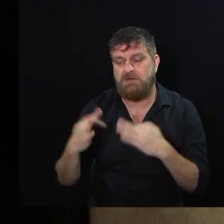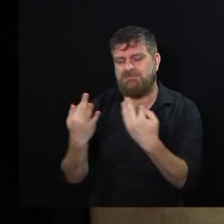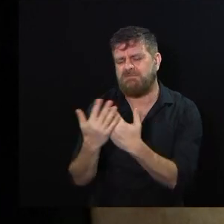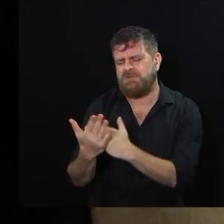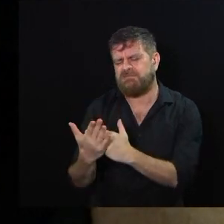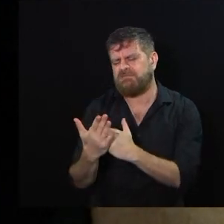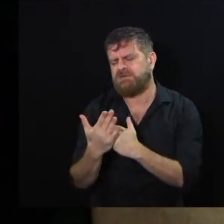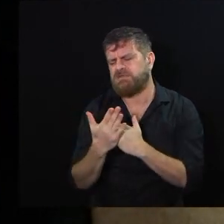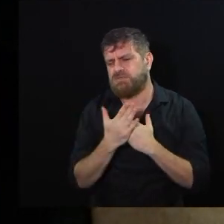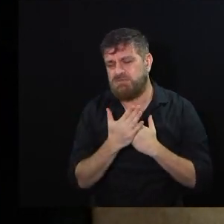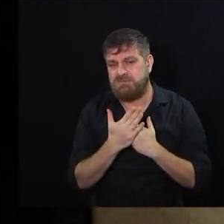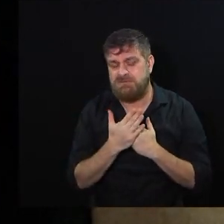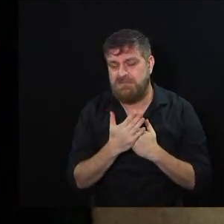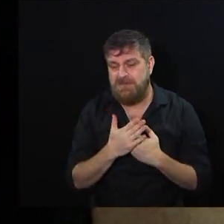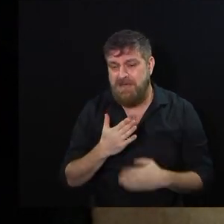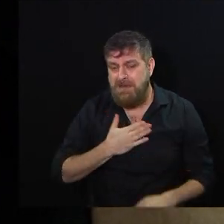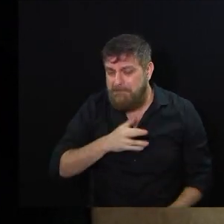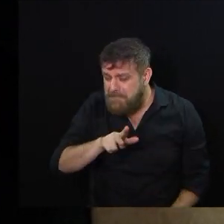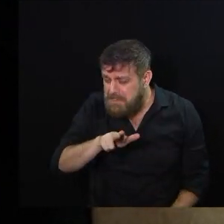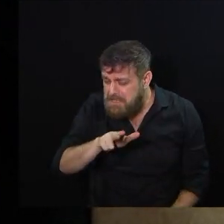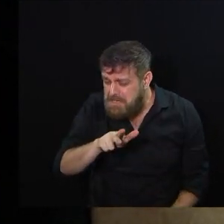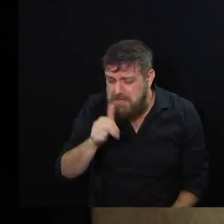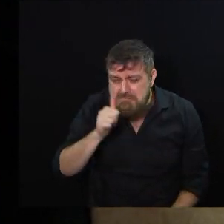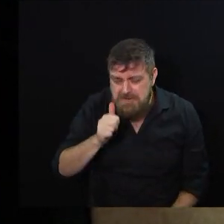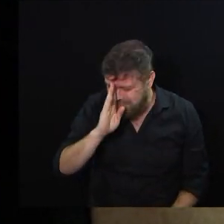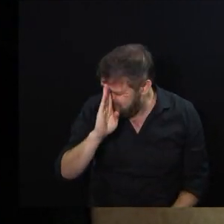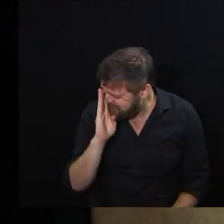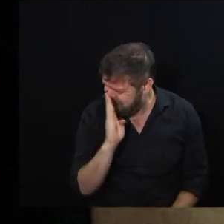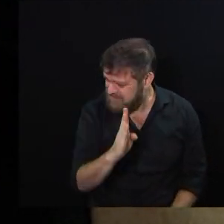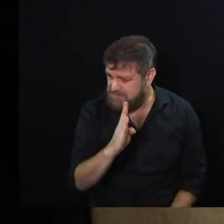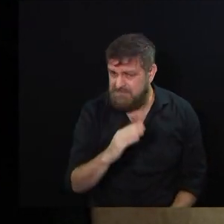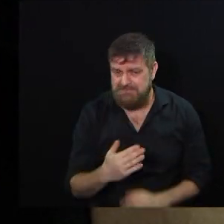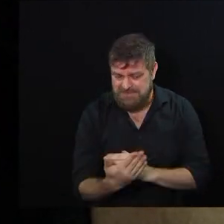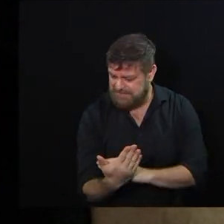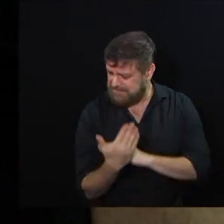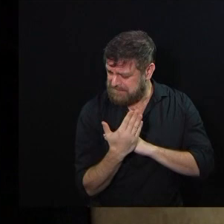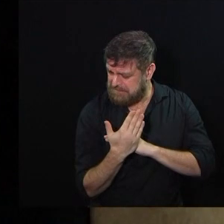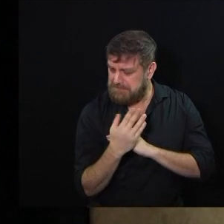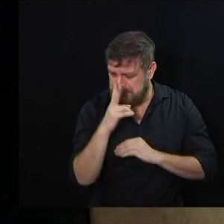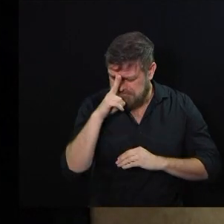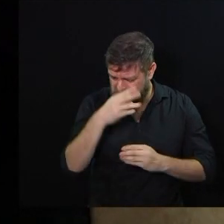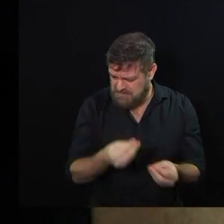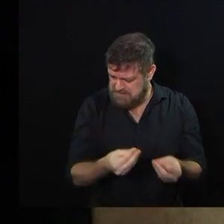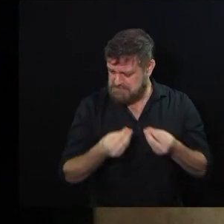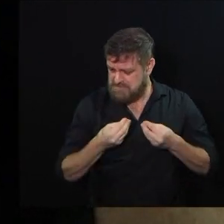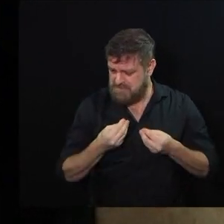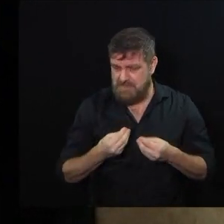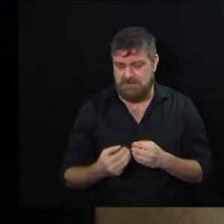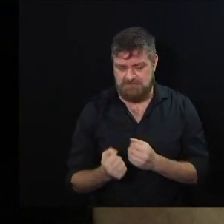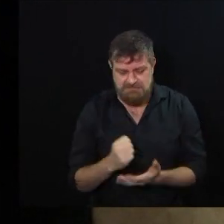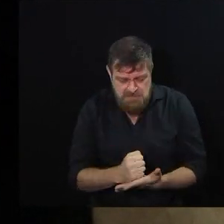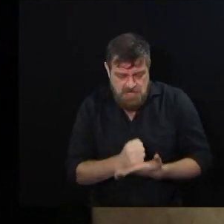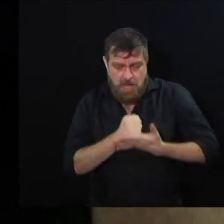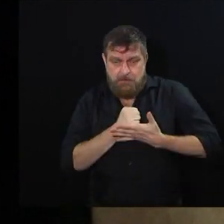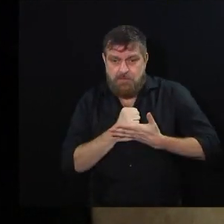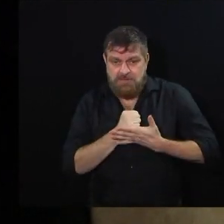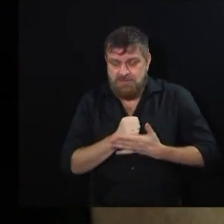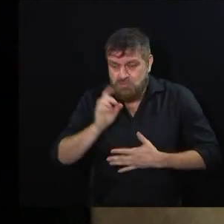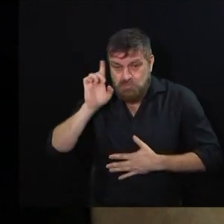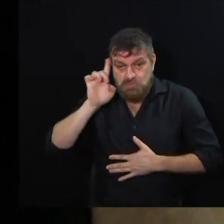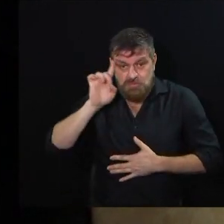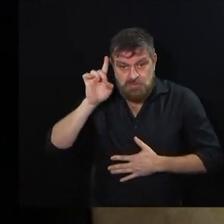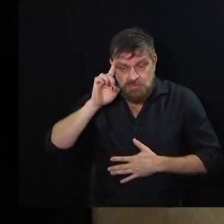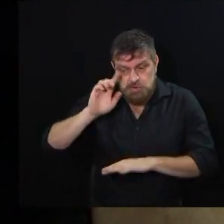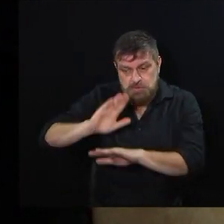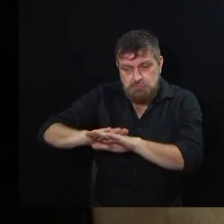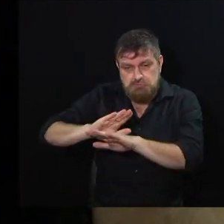irmã, que está aqui sendo o braço direito meu, e está me ajudando. Todo dia ela que faz as coisas para mim, ajuda